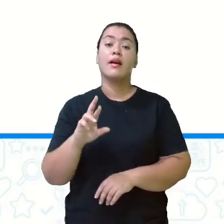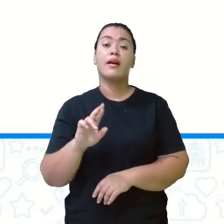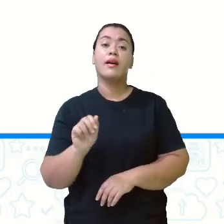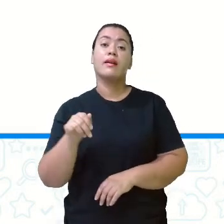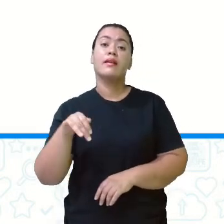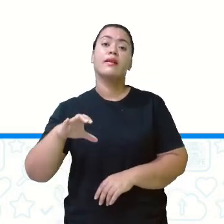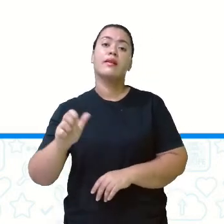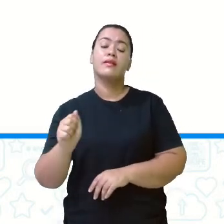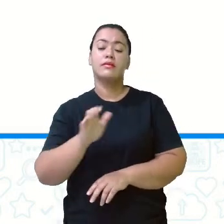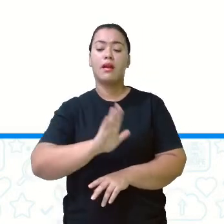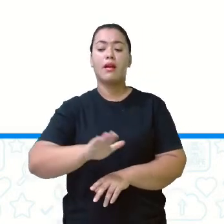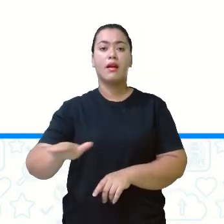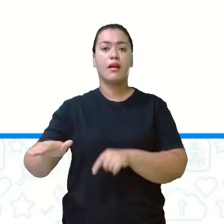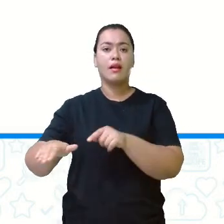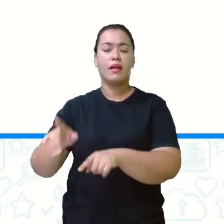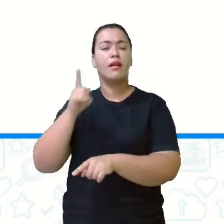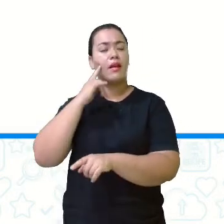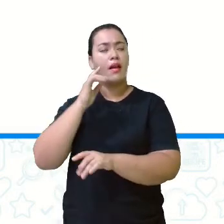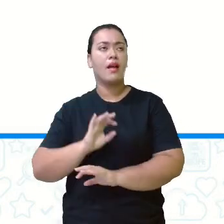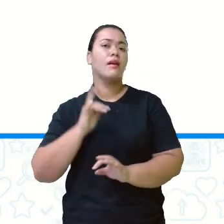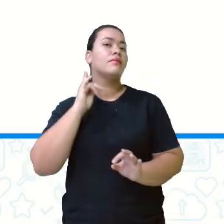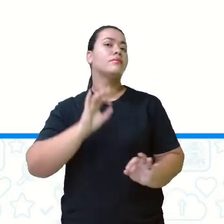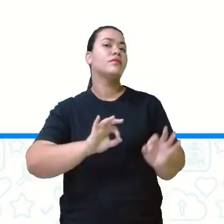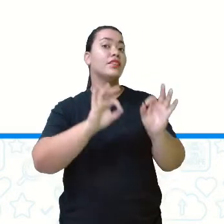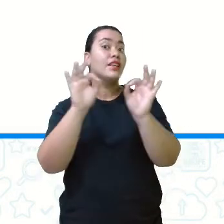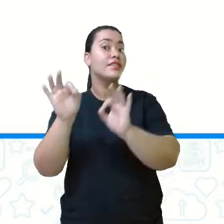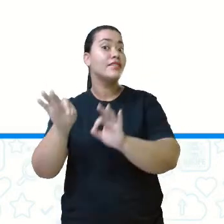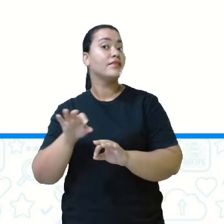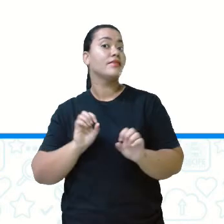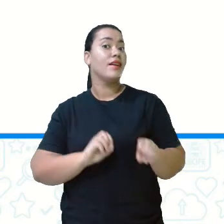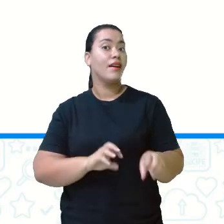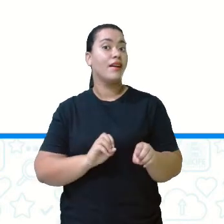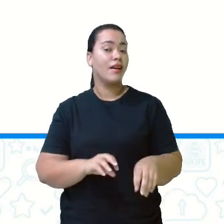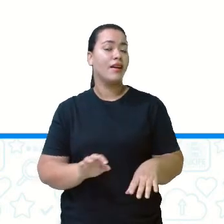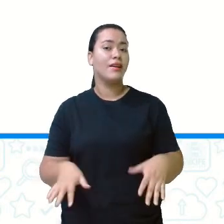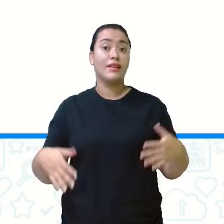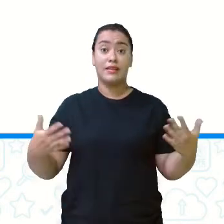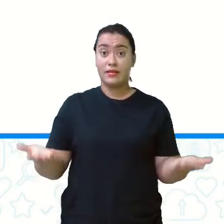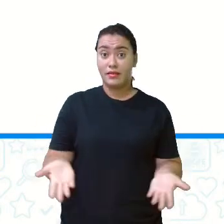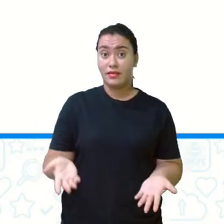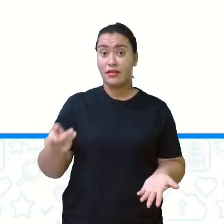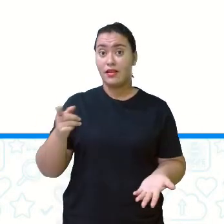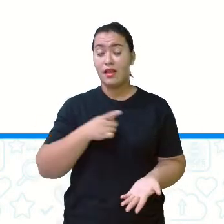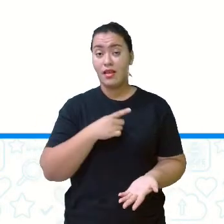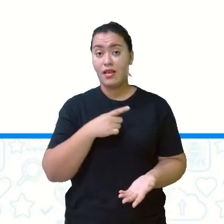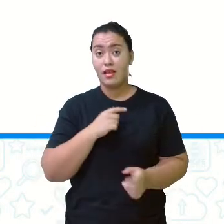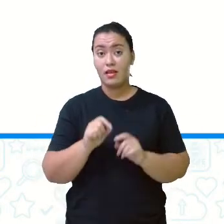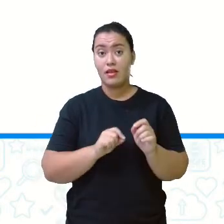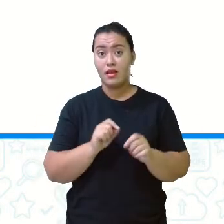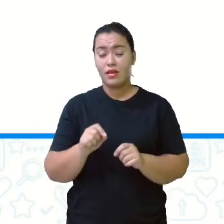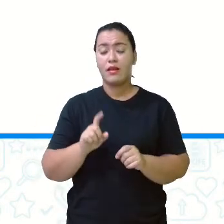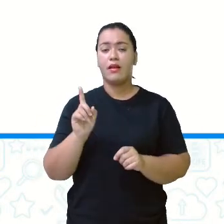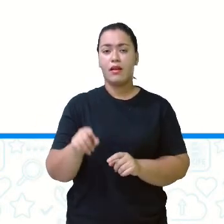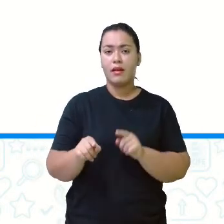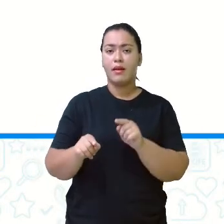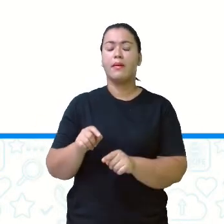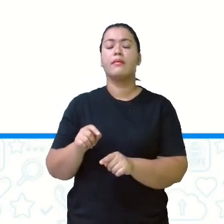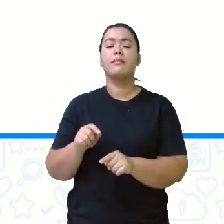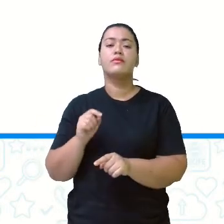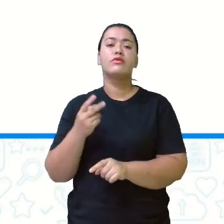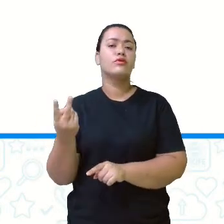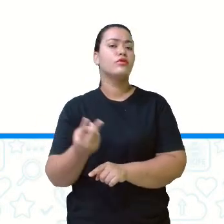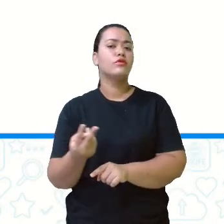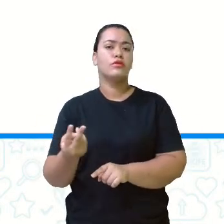criança está assistindo a aula, não é? Então, ele vai servir para